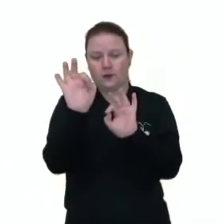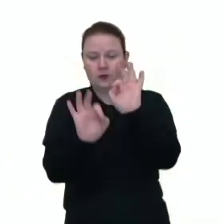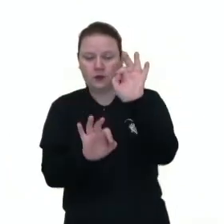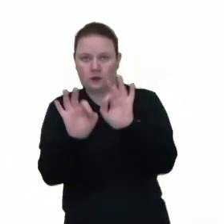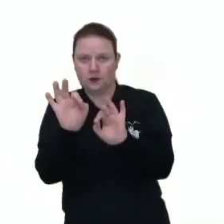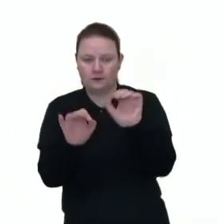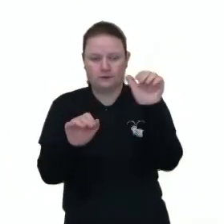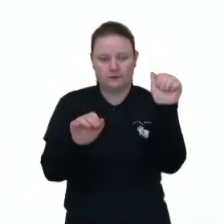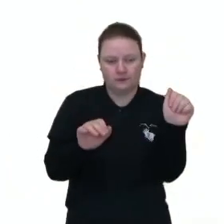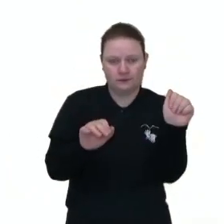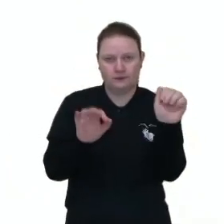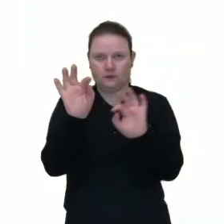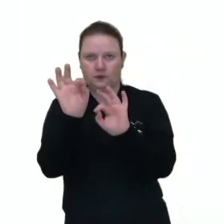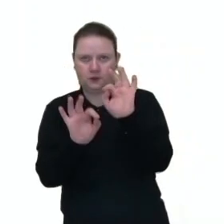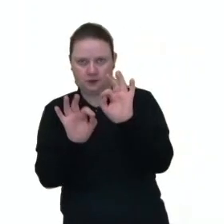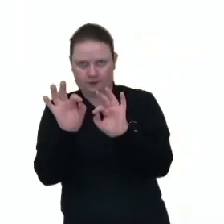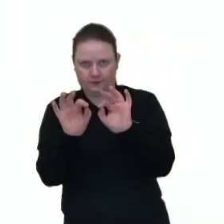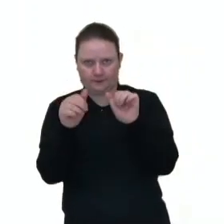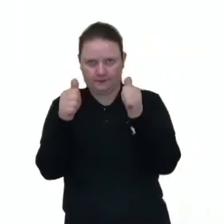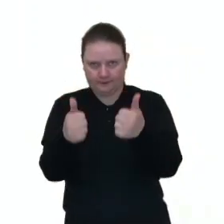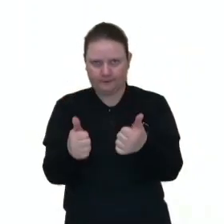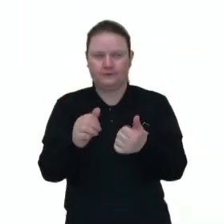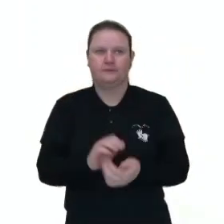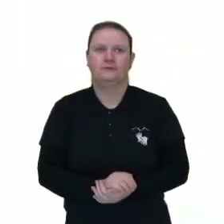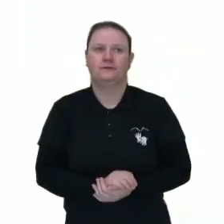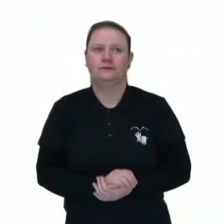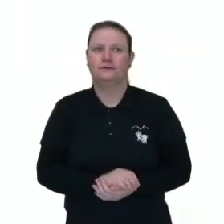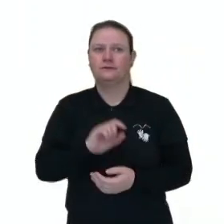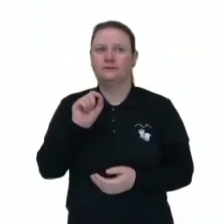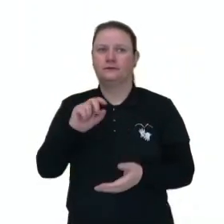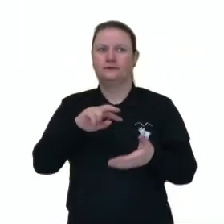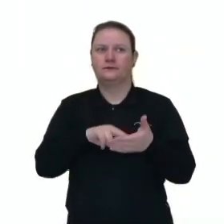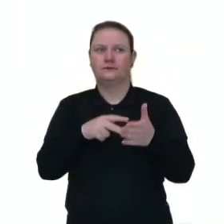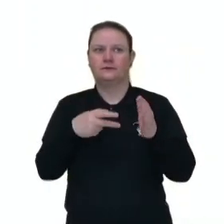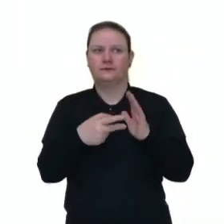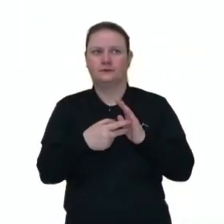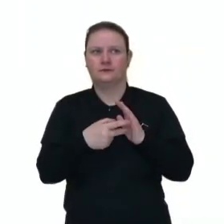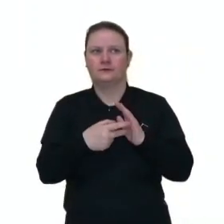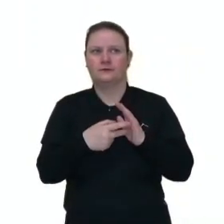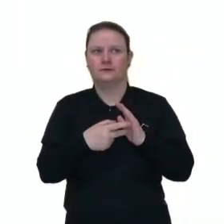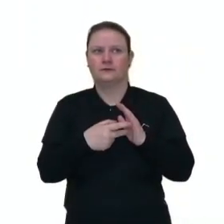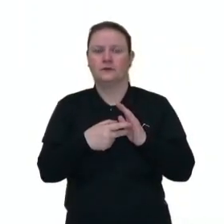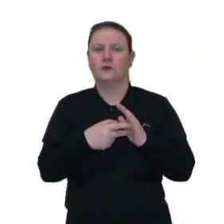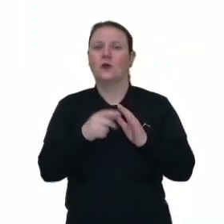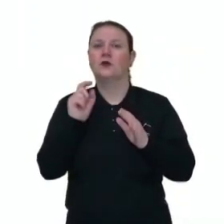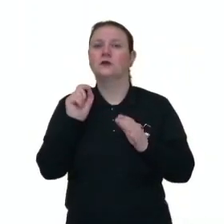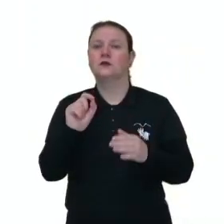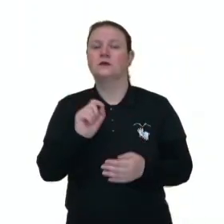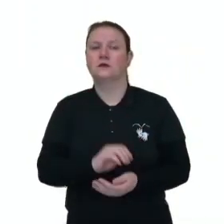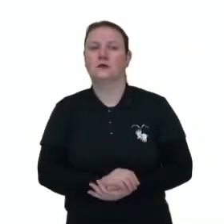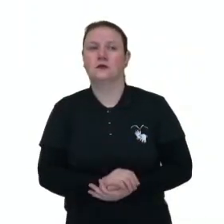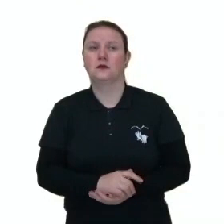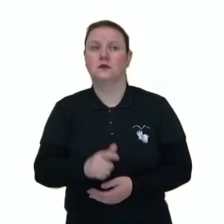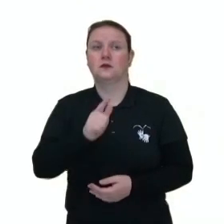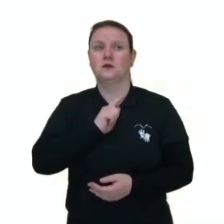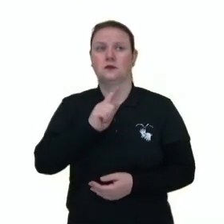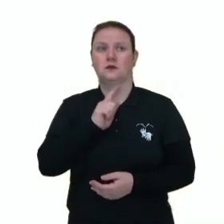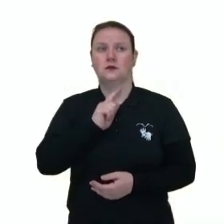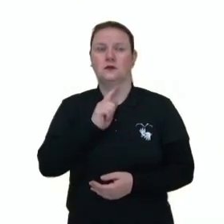palavra programação, que é o quê? Quando eu coloco o artigo na frente da palavra, eu tenho ali